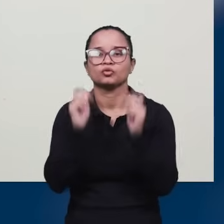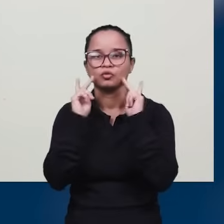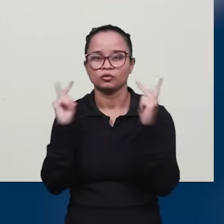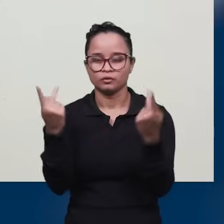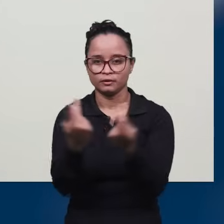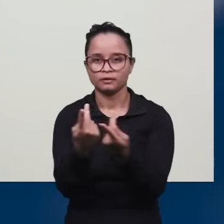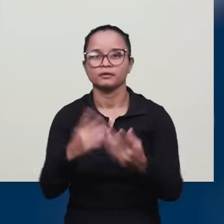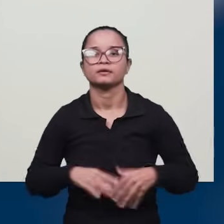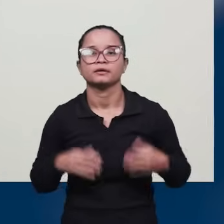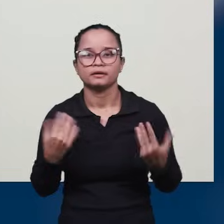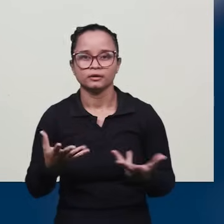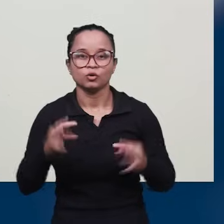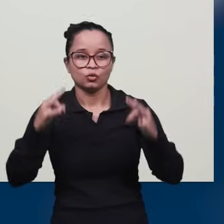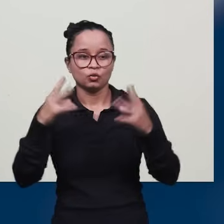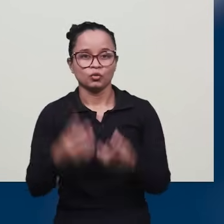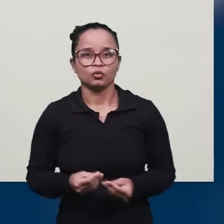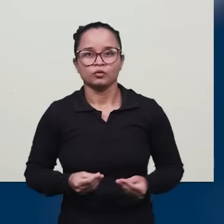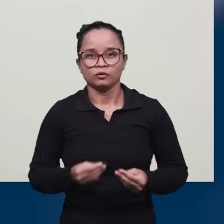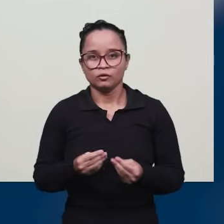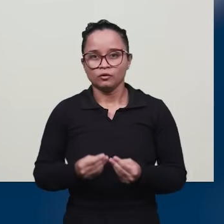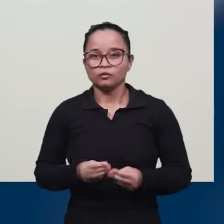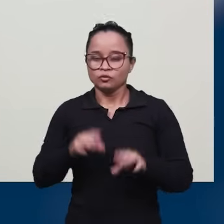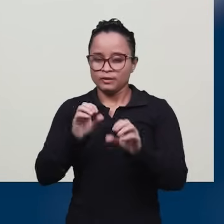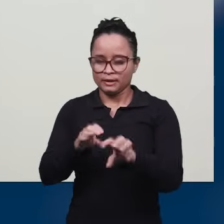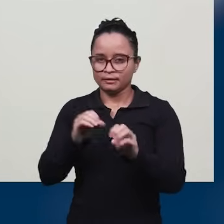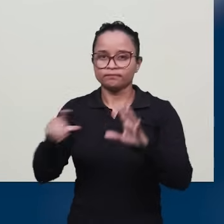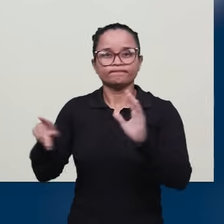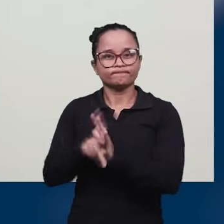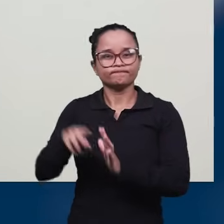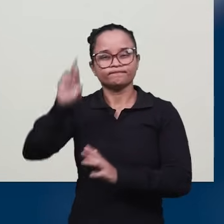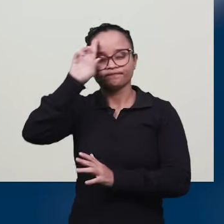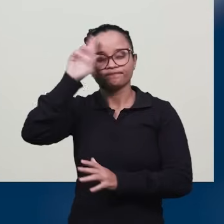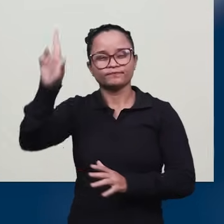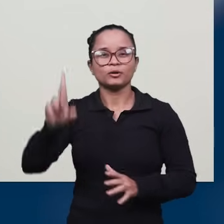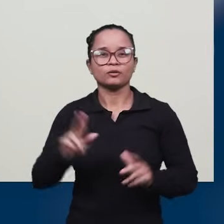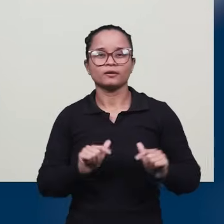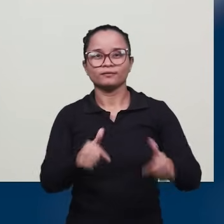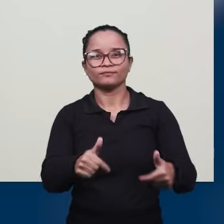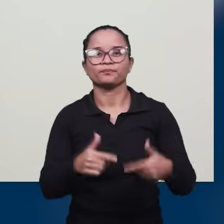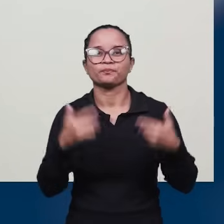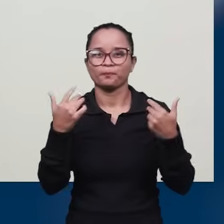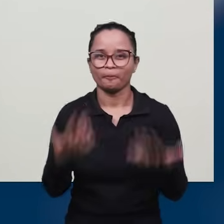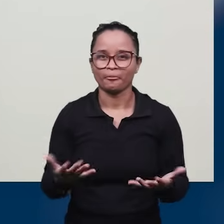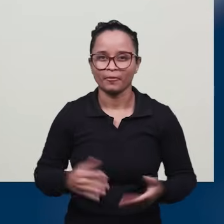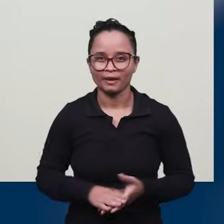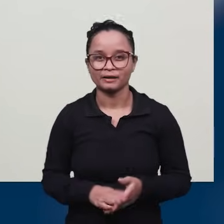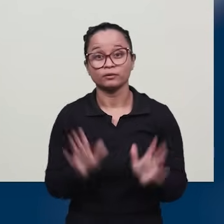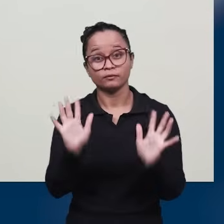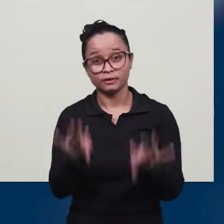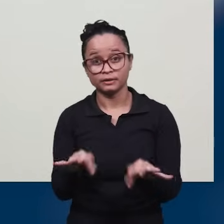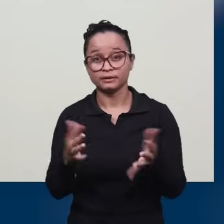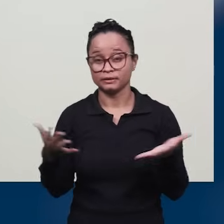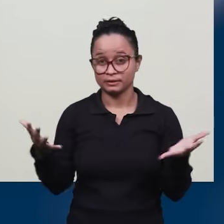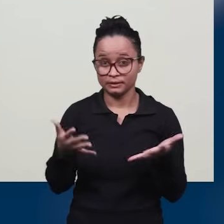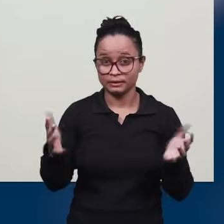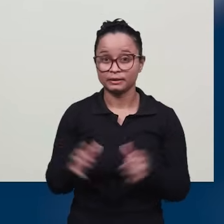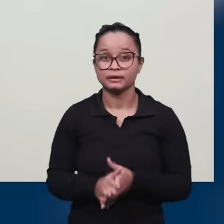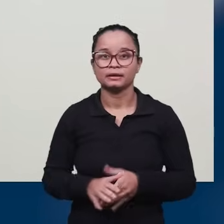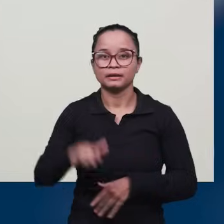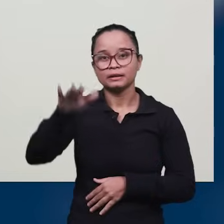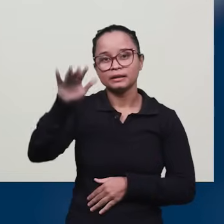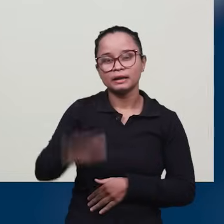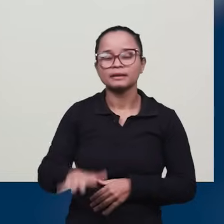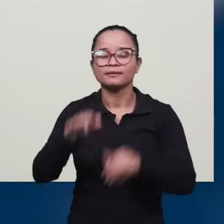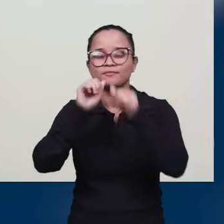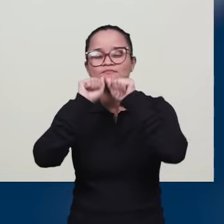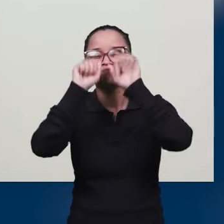tudo aquilo que o Senhor tem feito. Então, estamos encerrando agora a tarde, um final de semana de bênçãos, daqui a pouco retornando às igrejas por mais